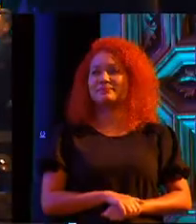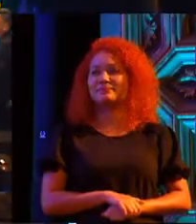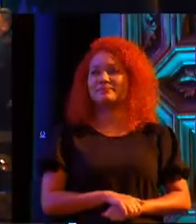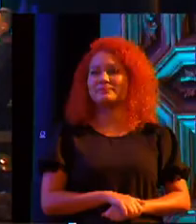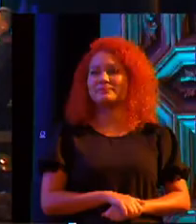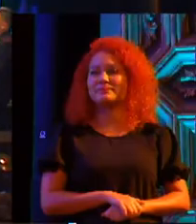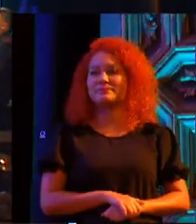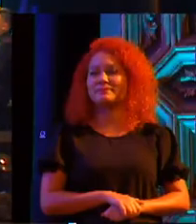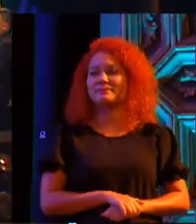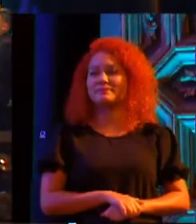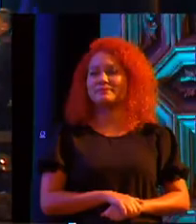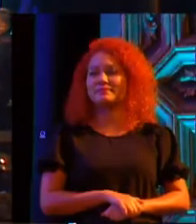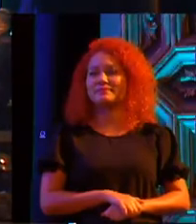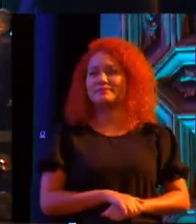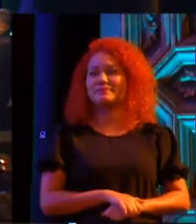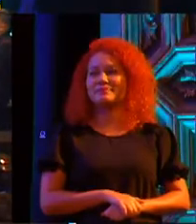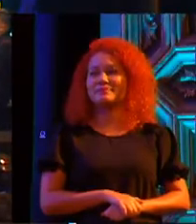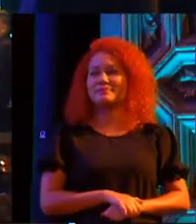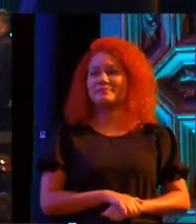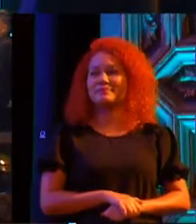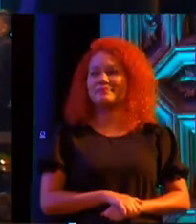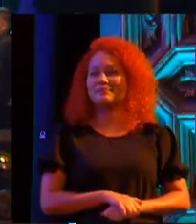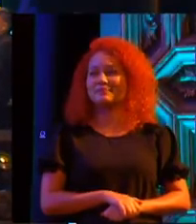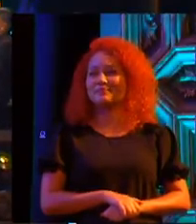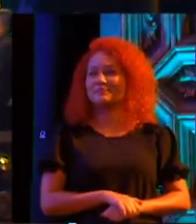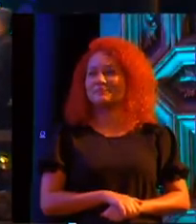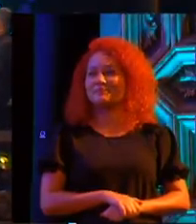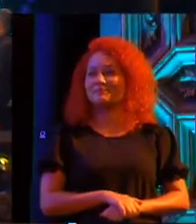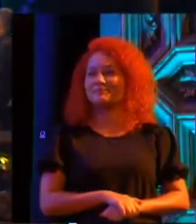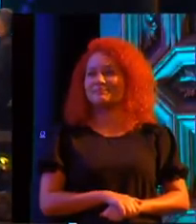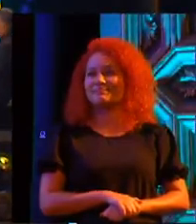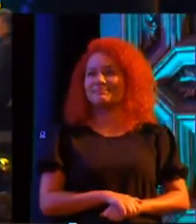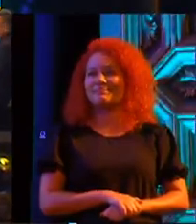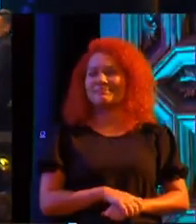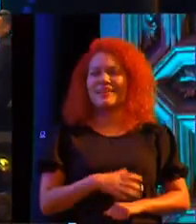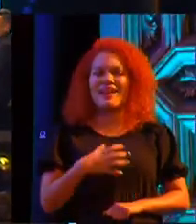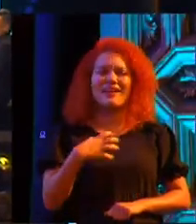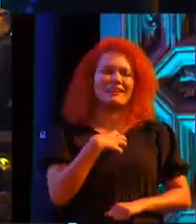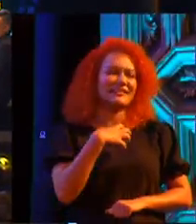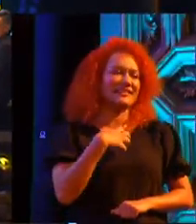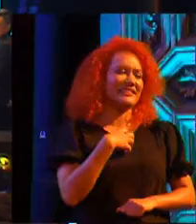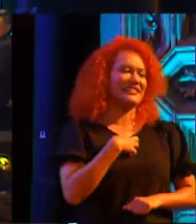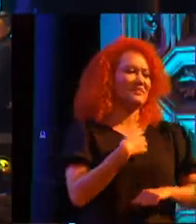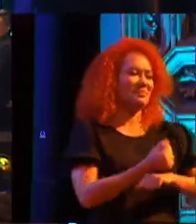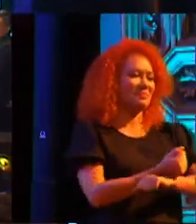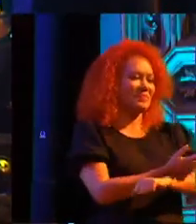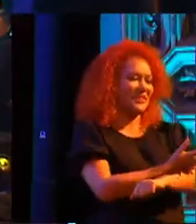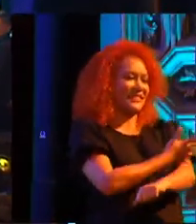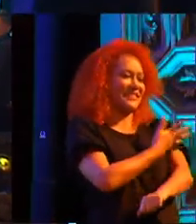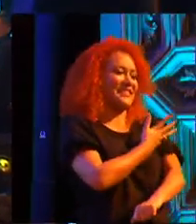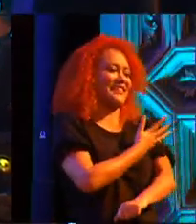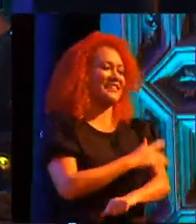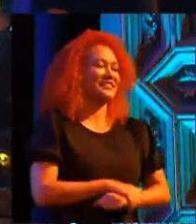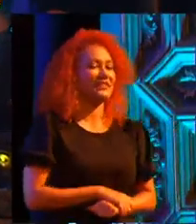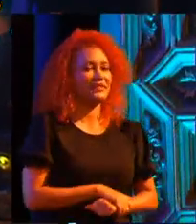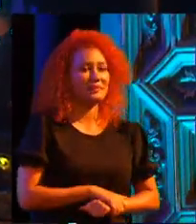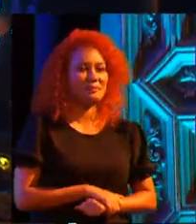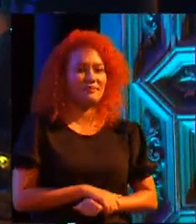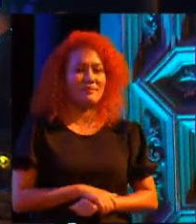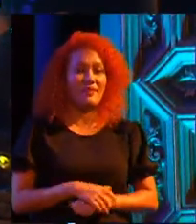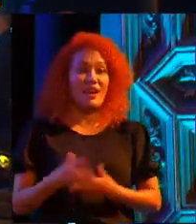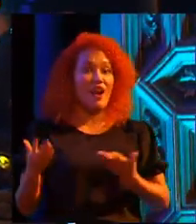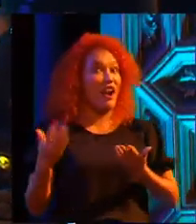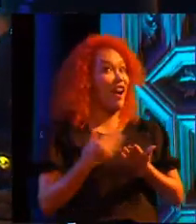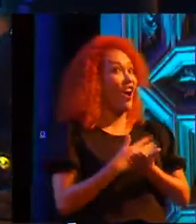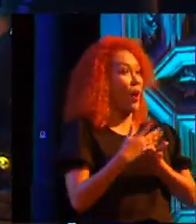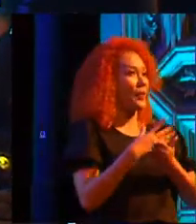Beijo, querida! Ai, ai. Ai, gente, quanta emoção. Ai, muita, Gigi. Olha, a noite está só começando,